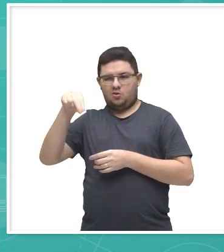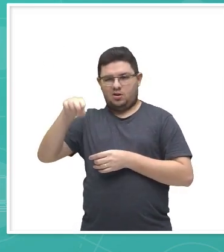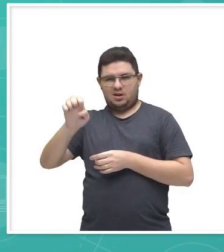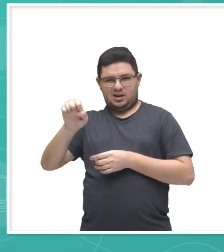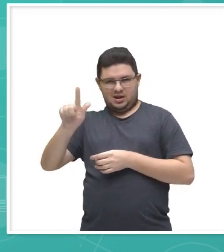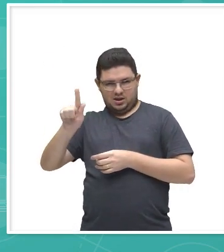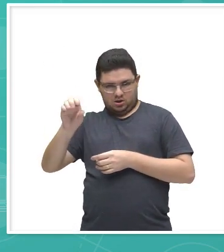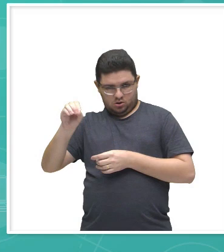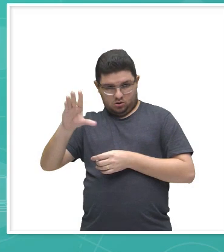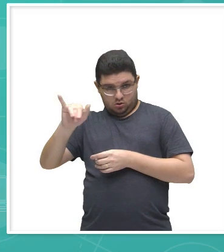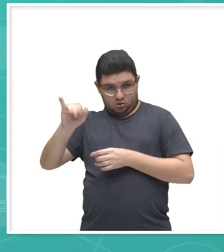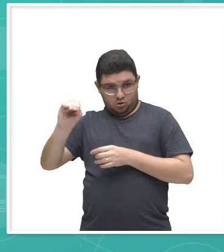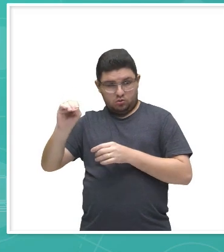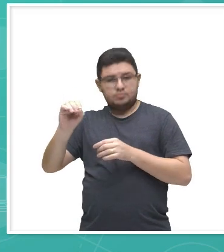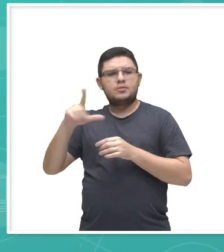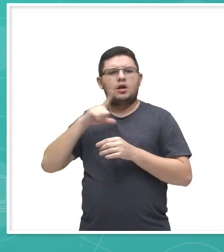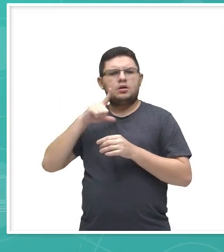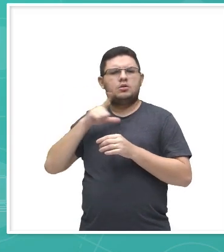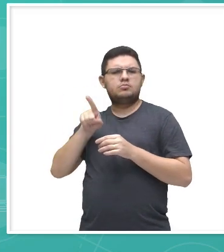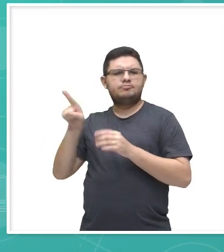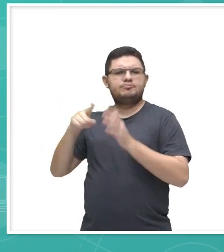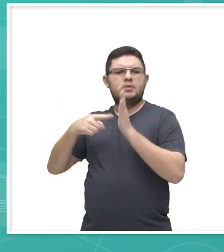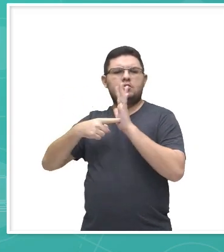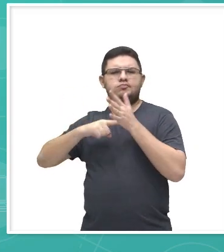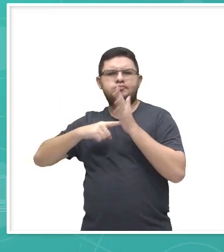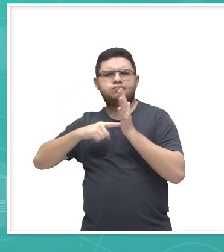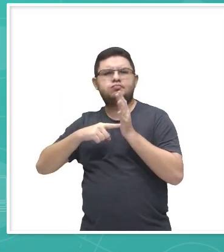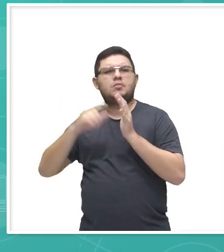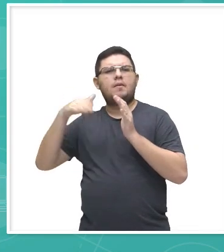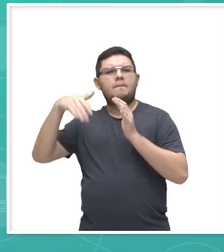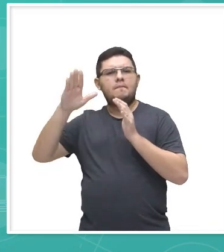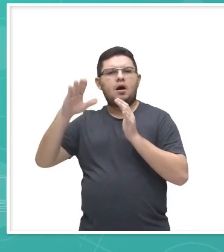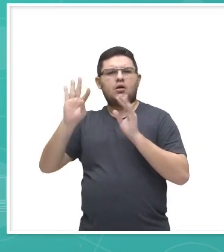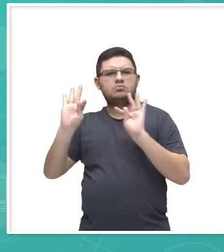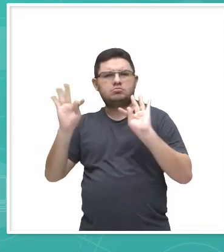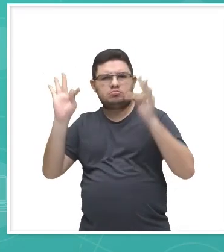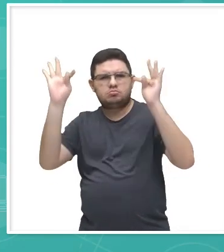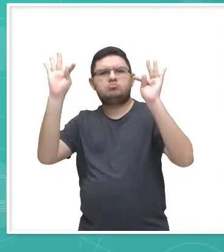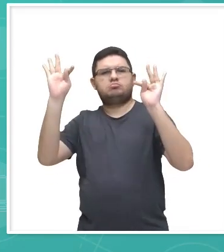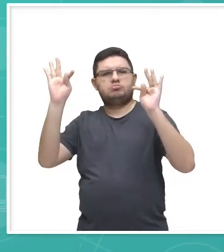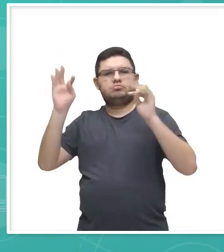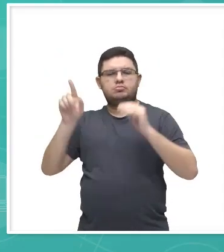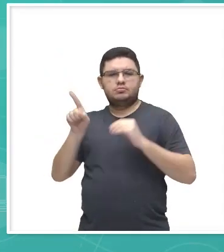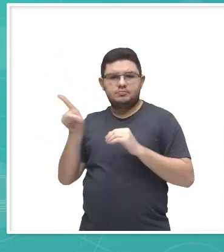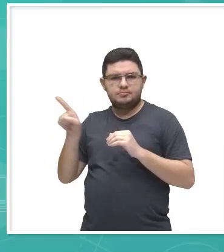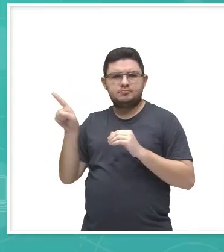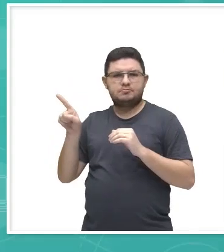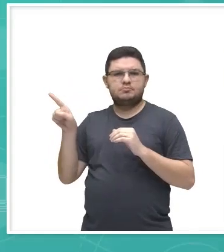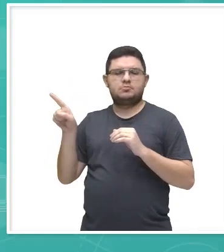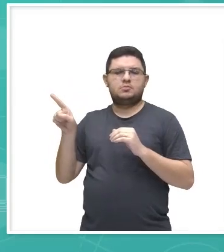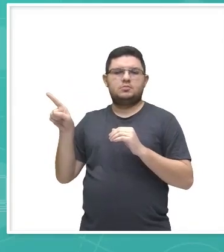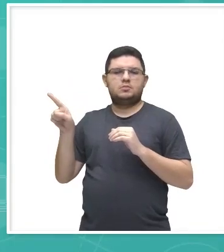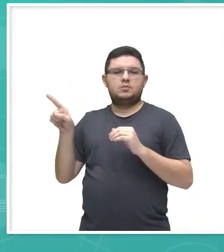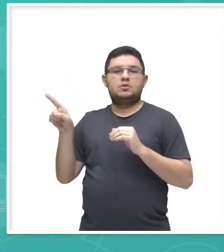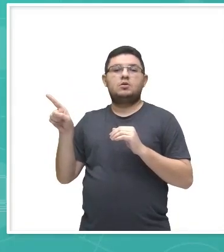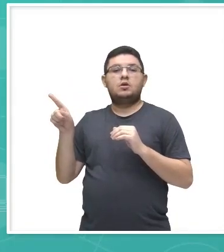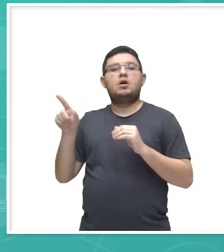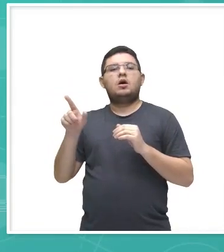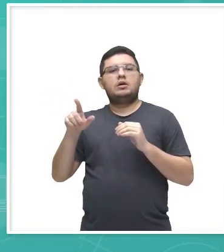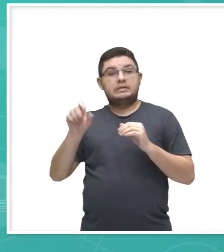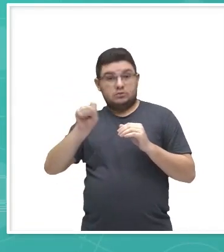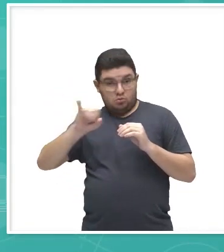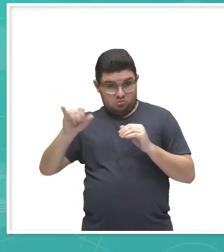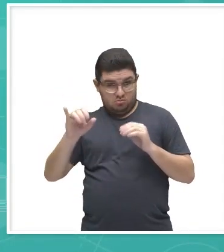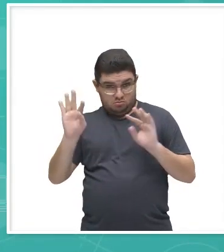mais modernos que já vão ser utilizados. Quando a gente tem aí a presença desses equipamentos mais modernos na atividade